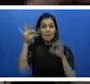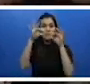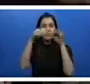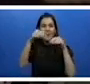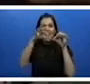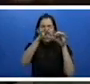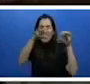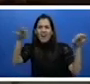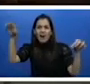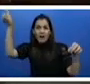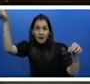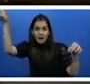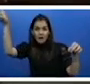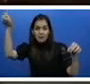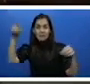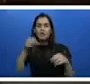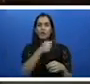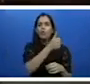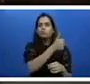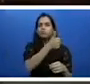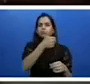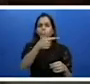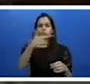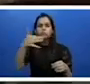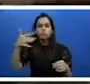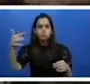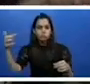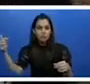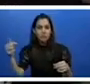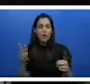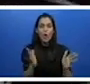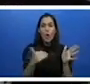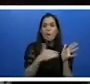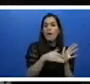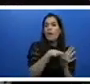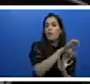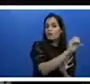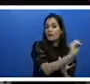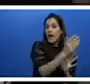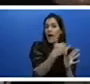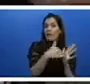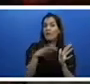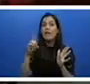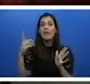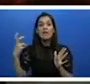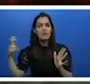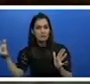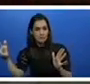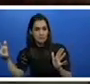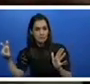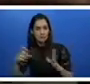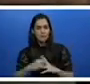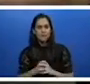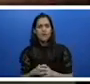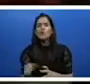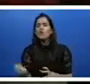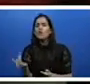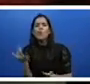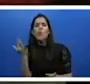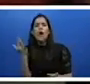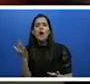numérica? Nós temos uma reta numérica que tem o início no 0 e vai até o 15. Quais números